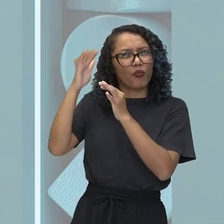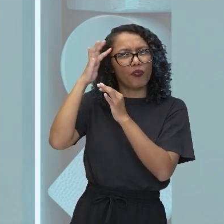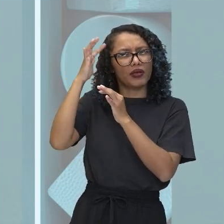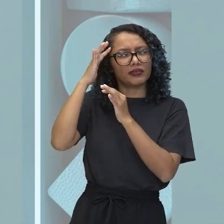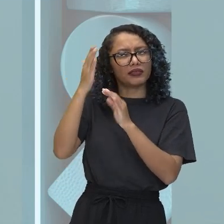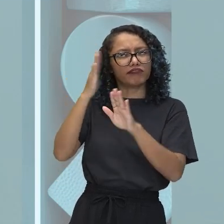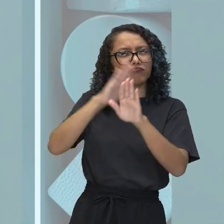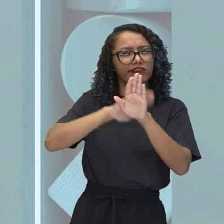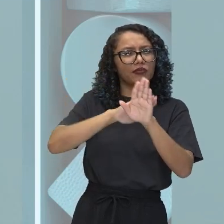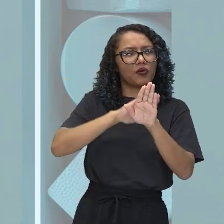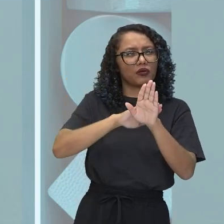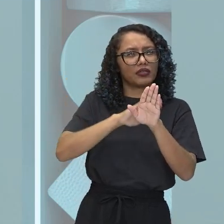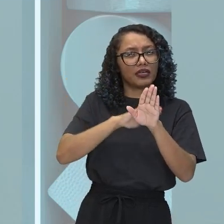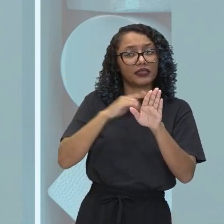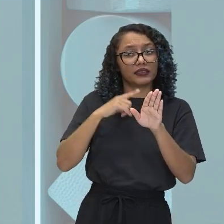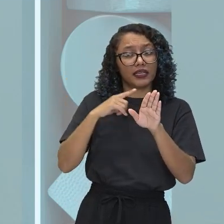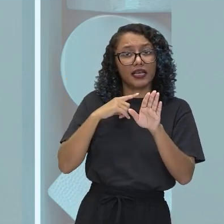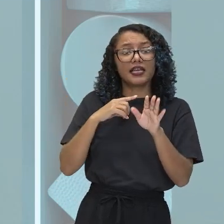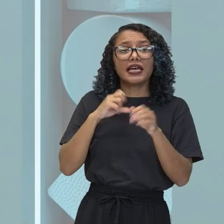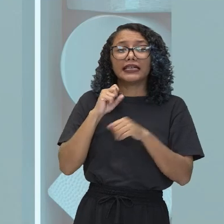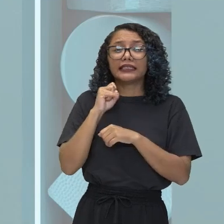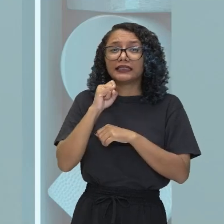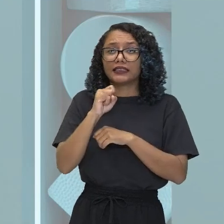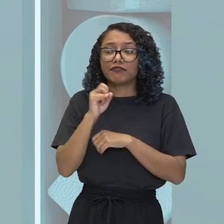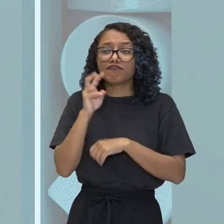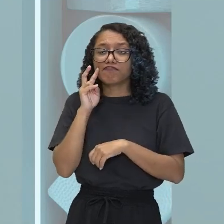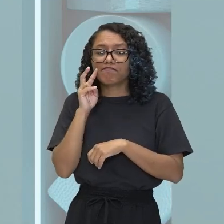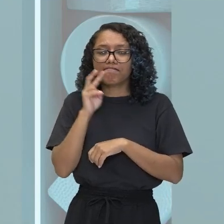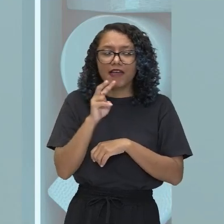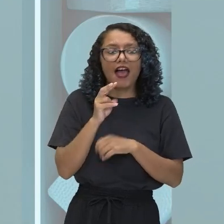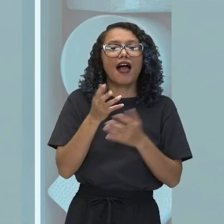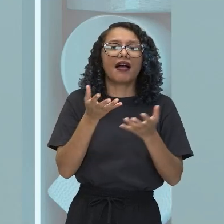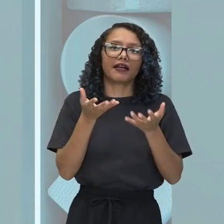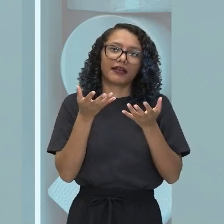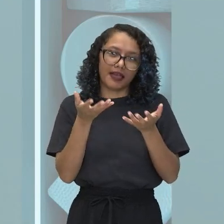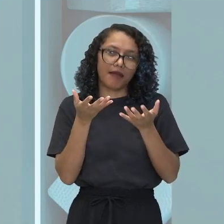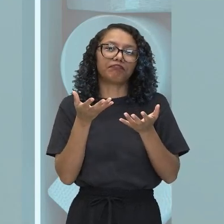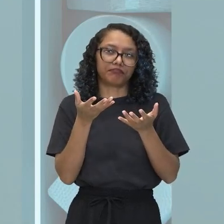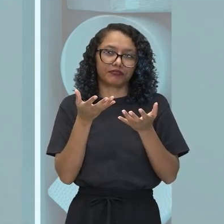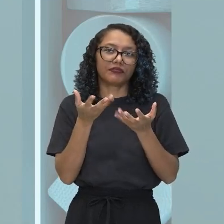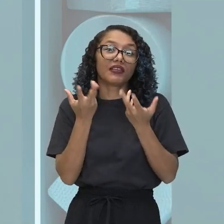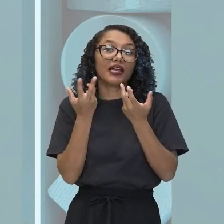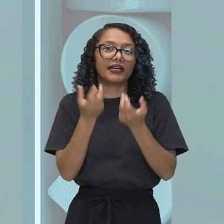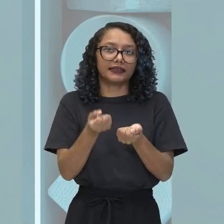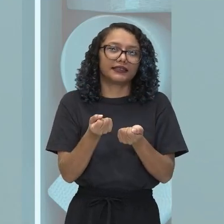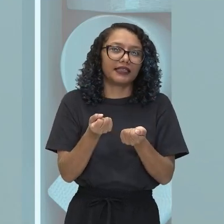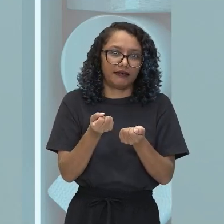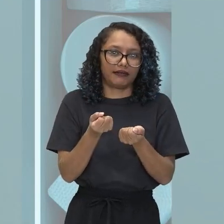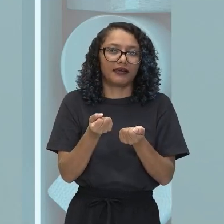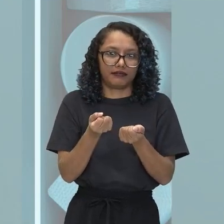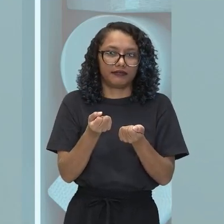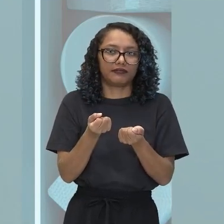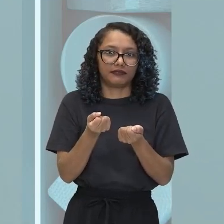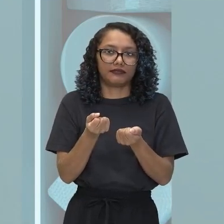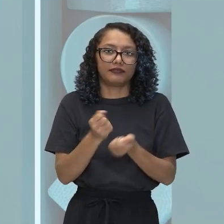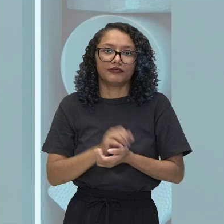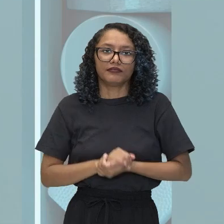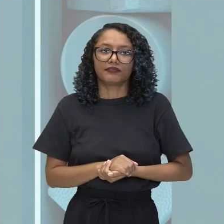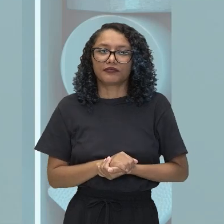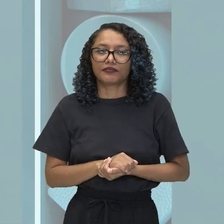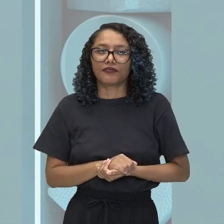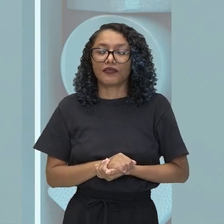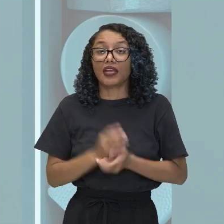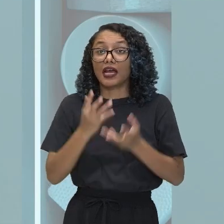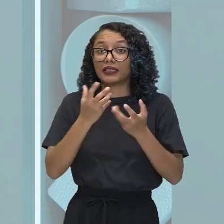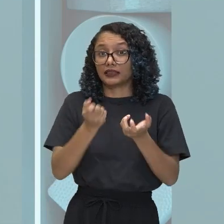àquilo, você acaba entrando dentro daquela mensagem, cumprindo aquela mensagem que estava lá no